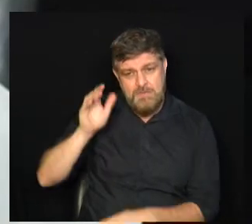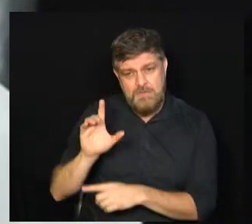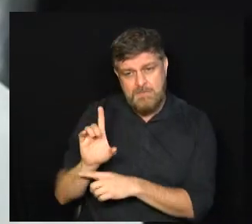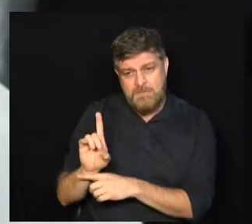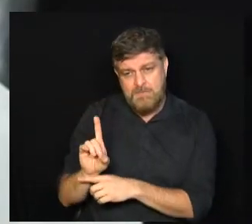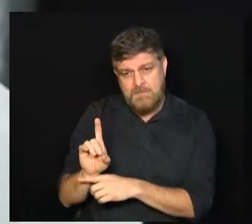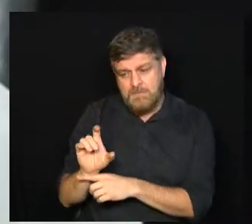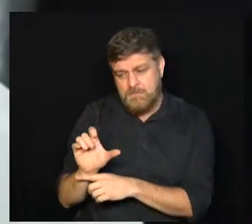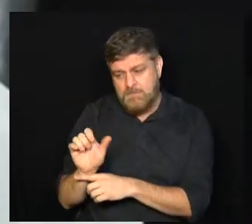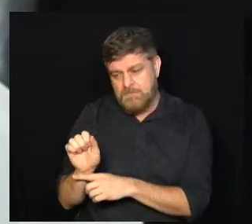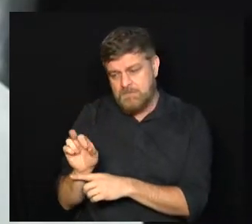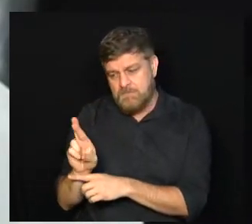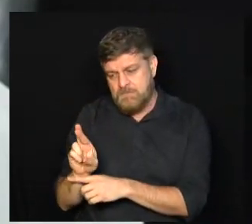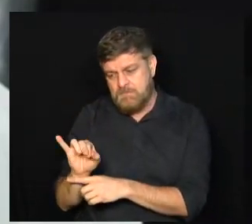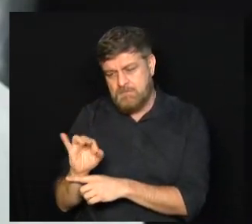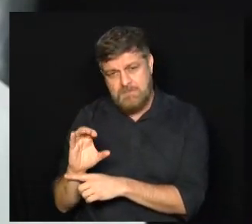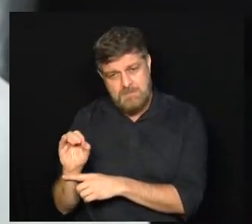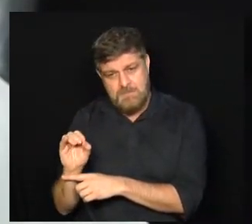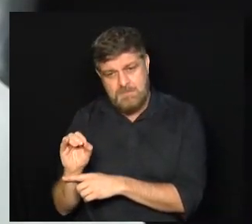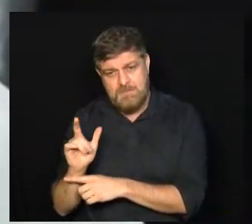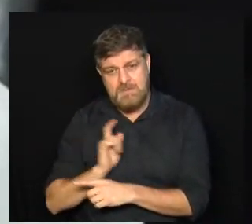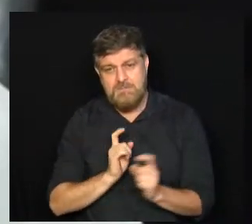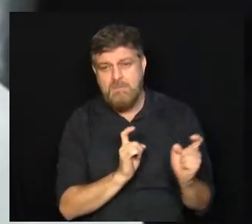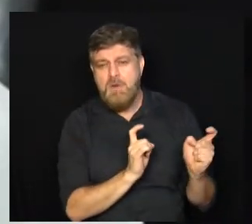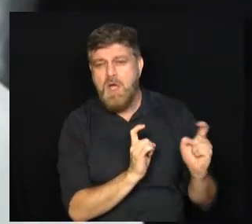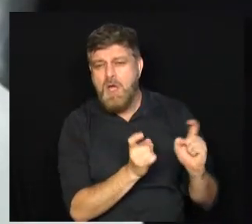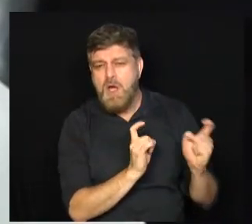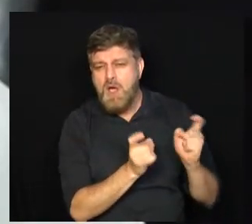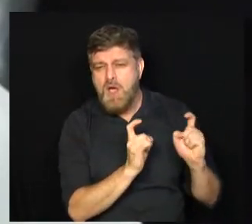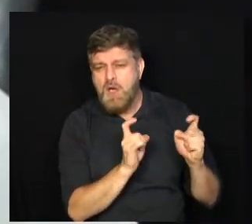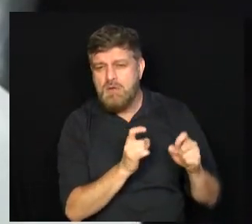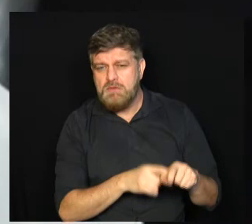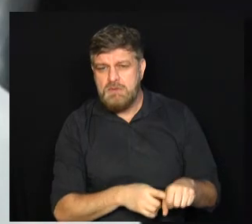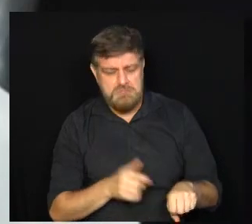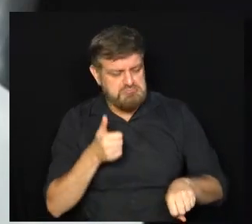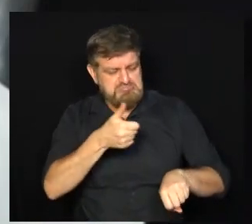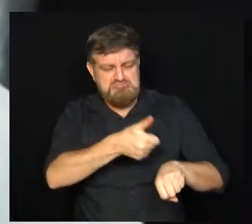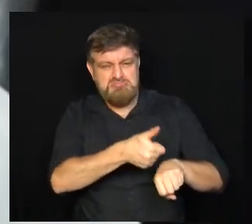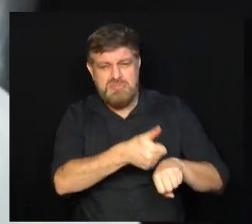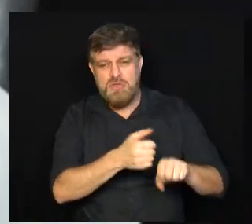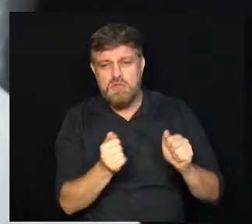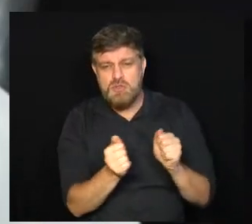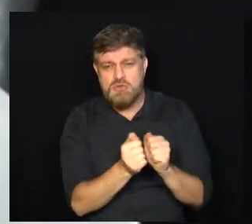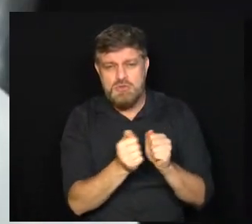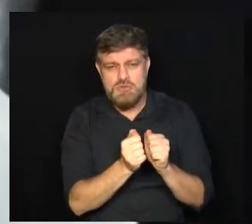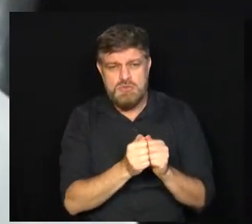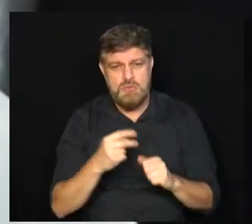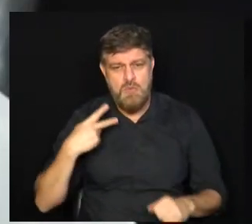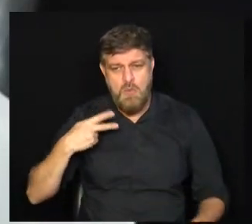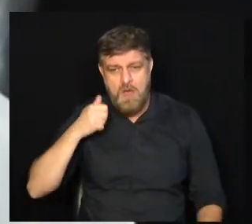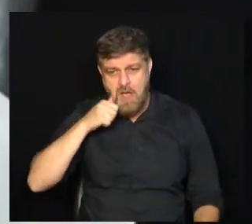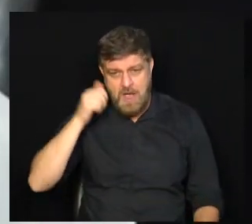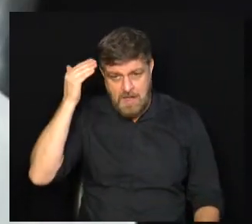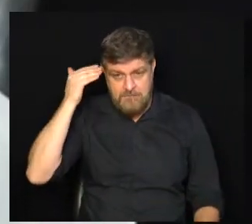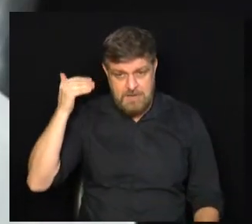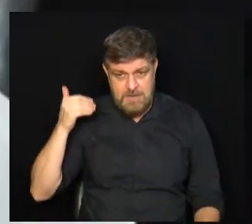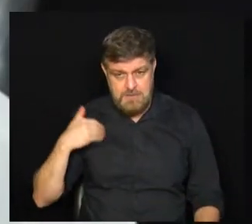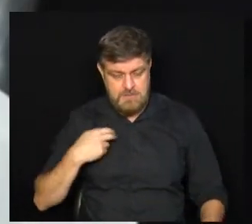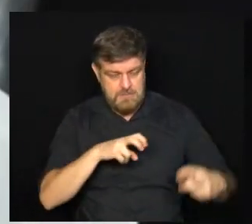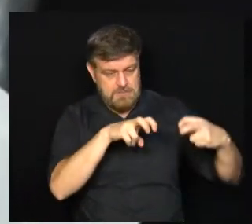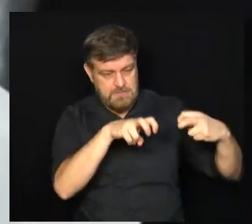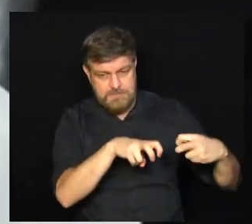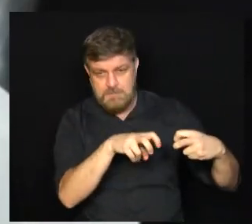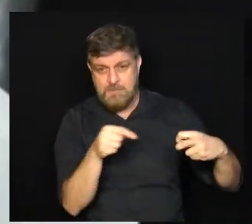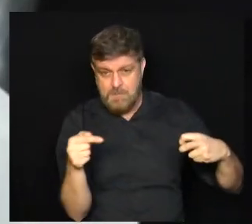que numa reunião bem recente, junto com a vereadora Débora Palermo,